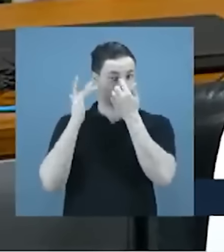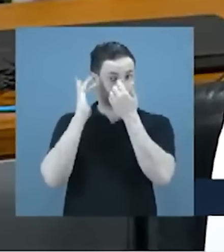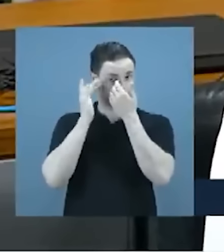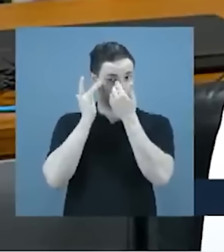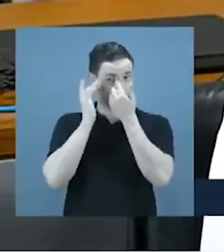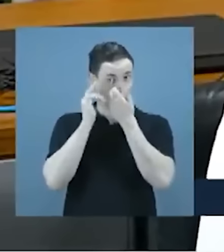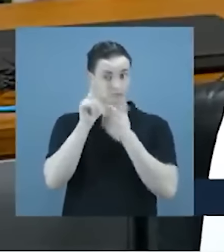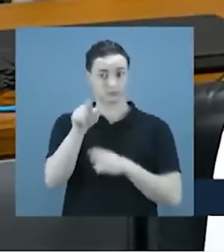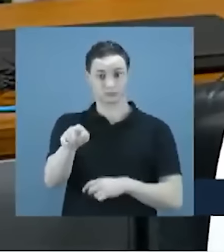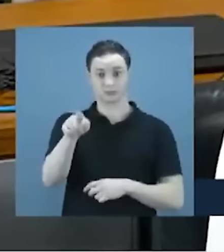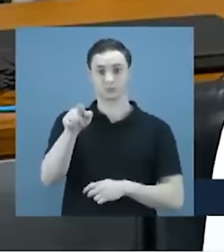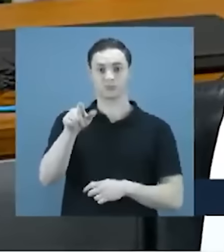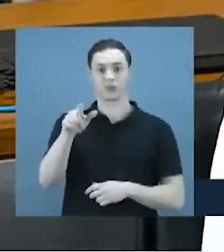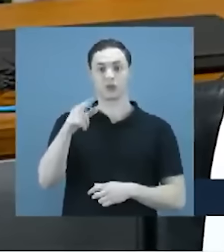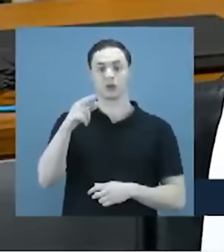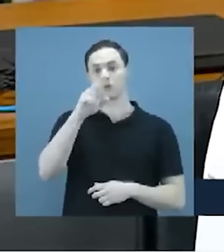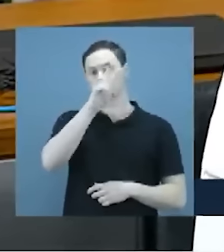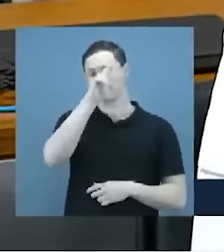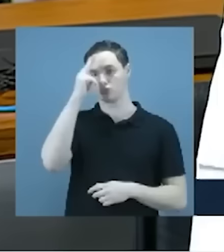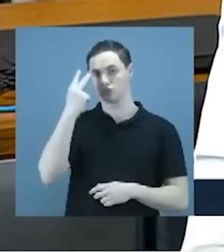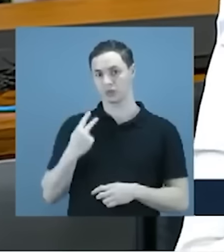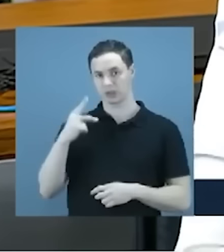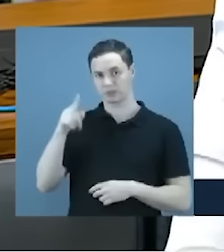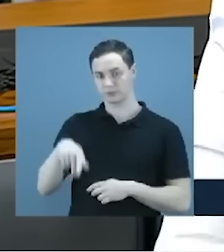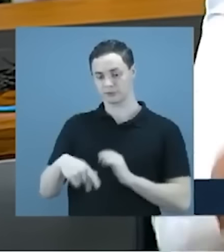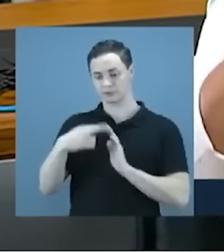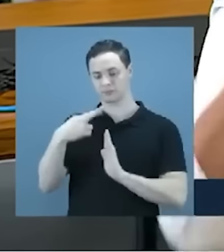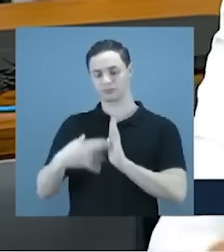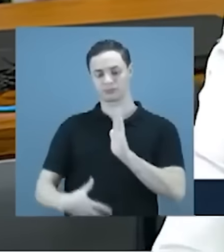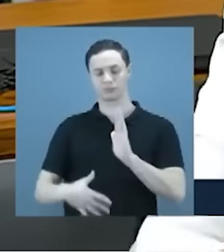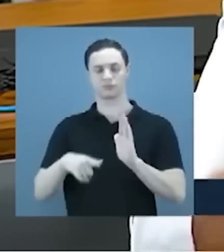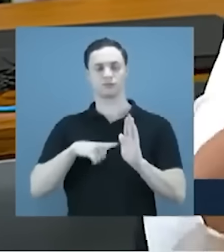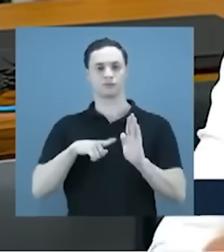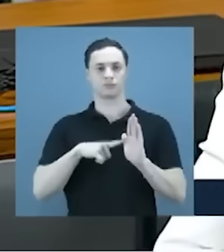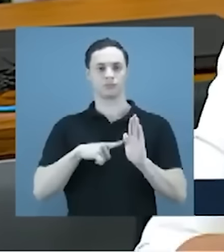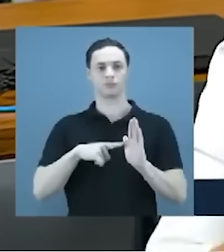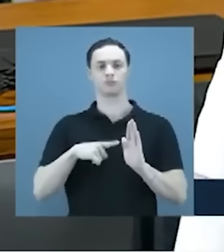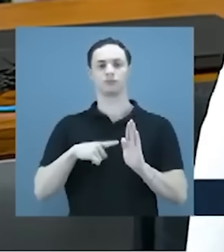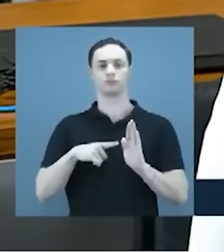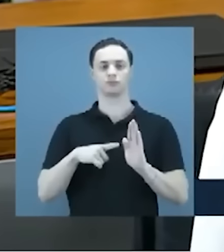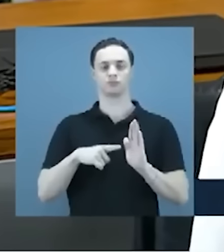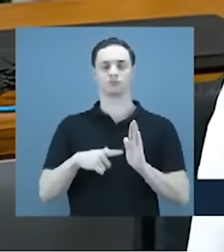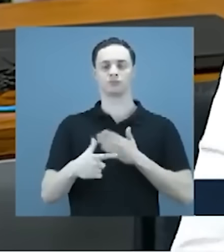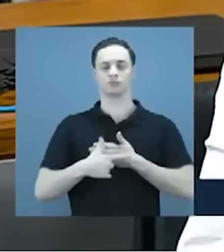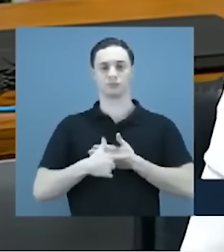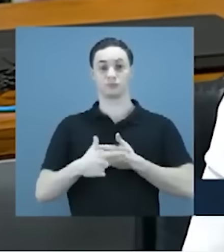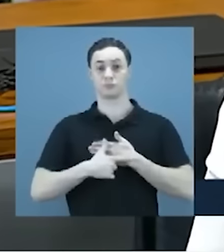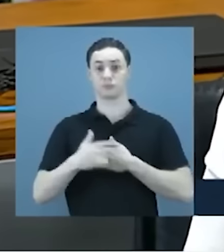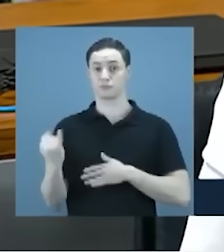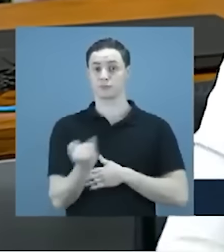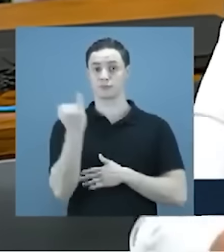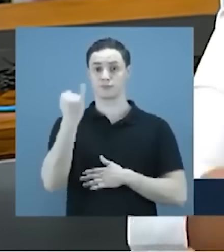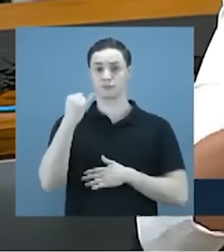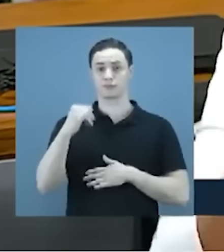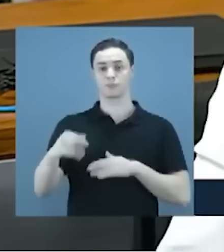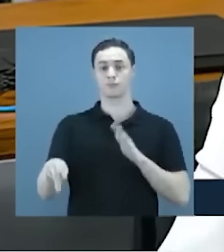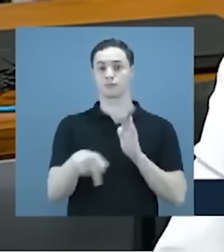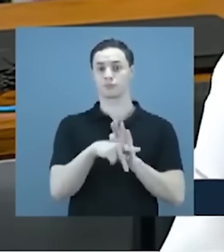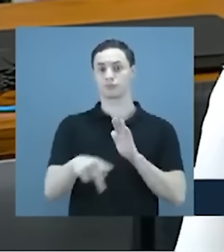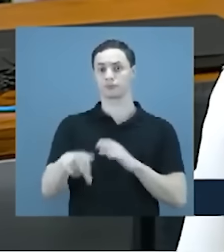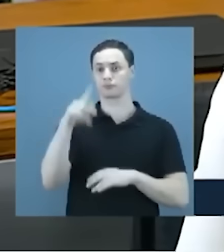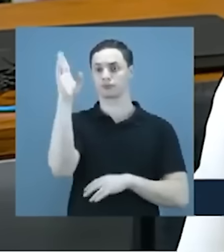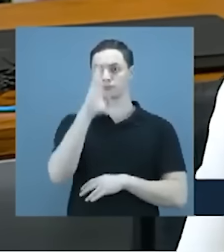excelência como relatora desta comissão terá um papel fundamental para o Brasil terá um papel fundamental para as